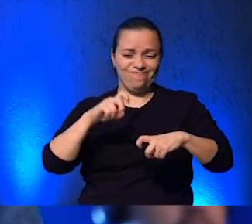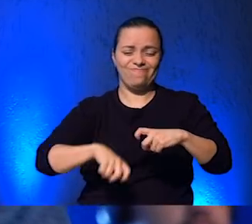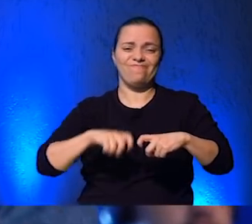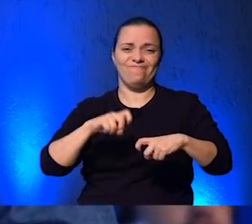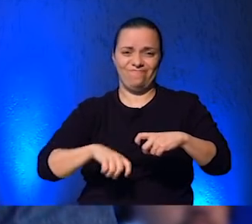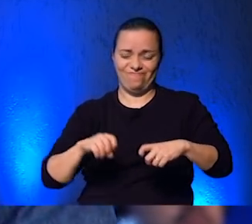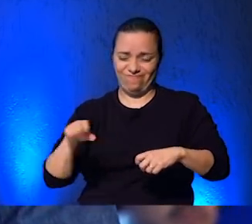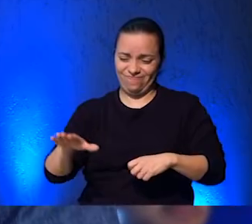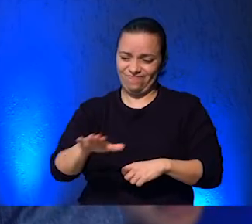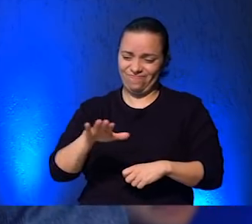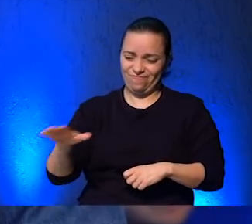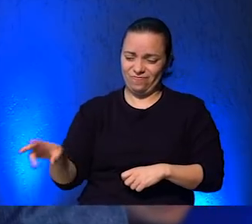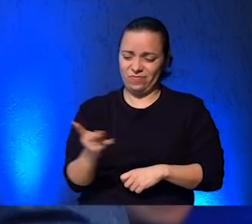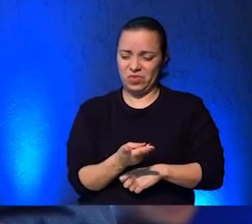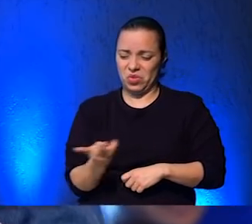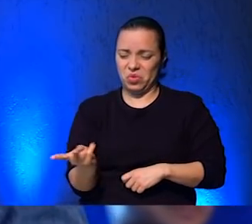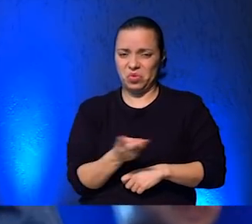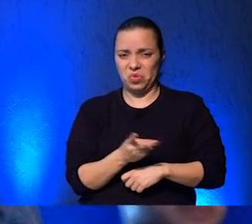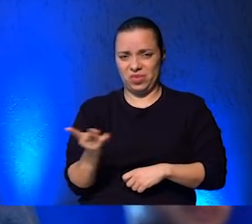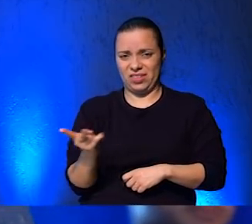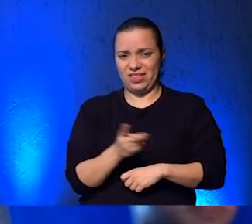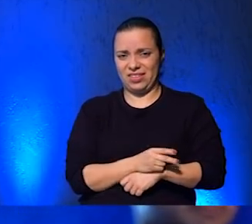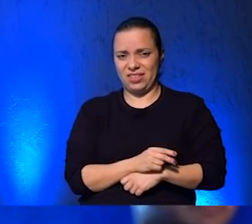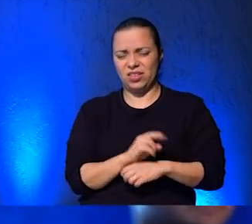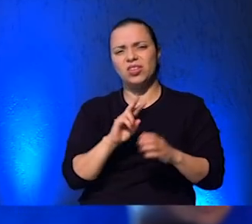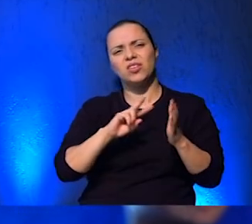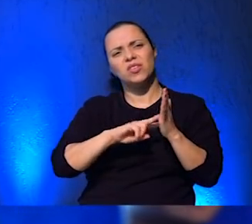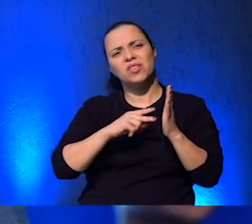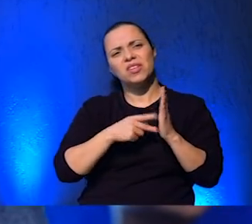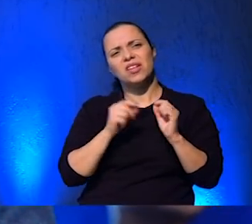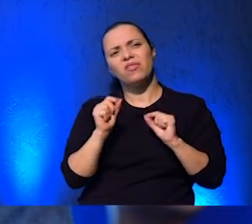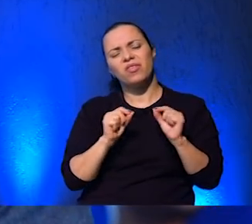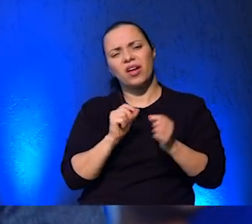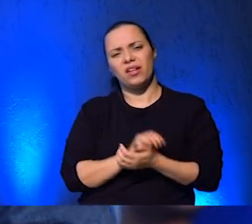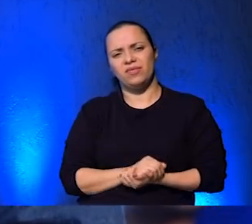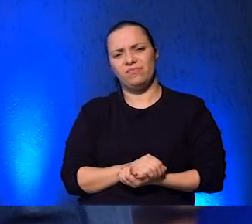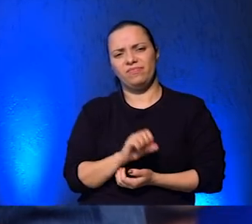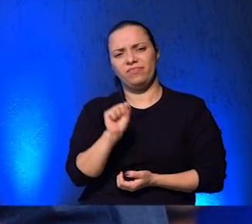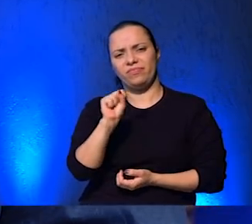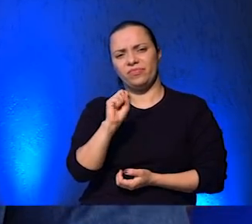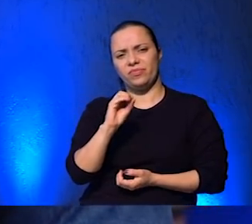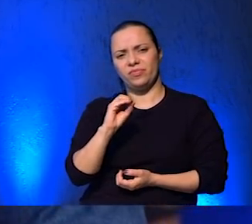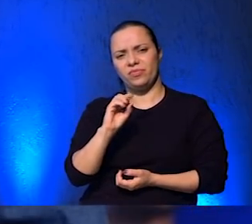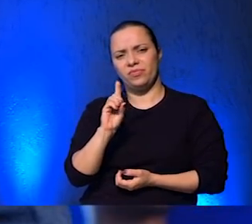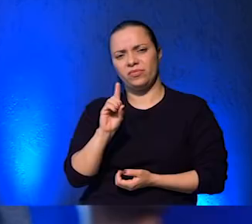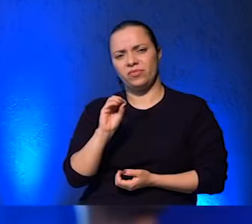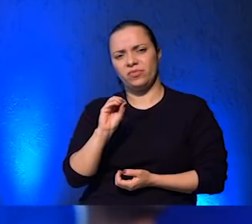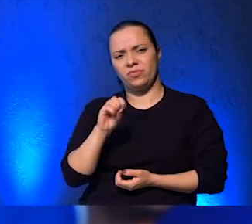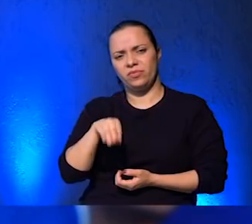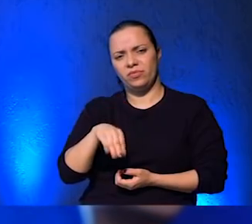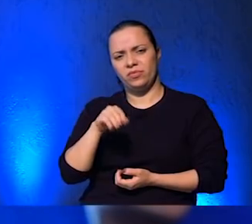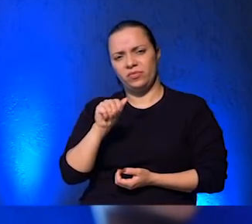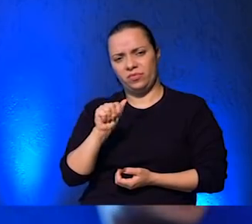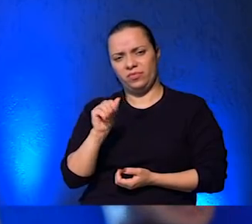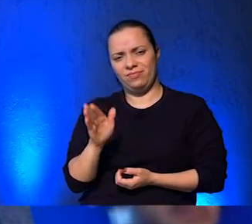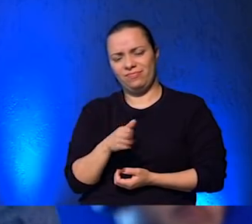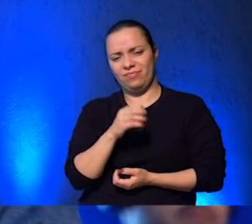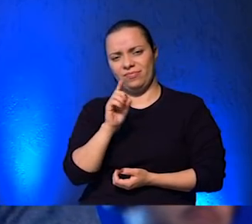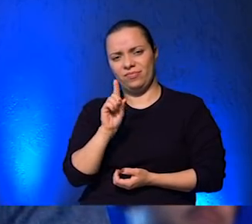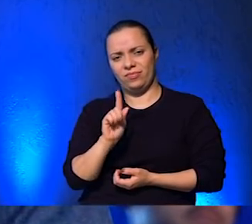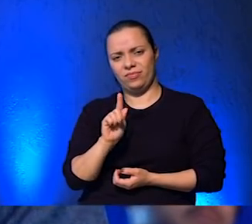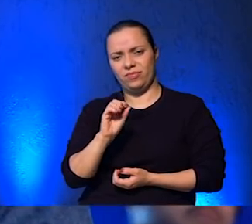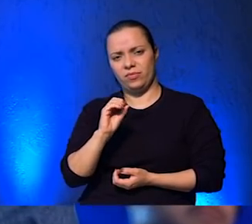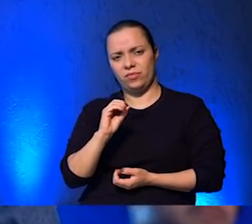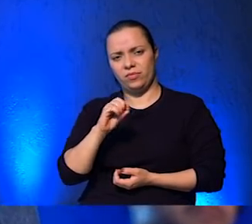cidade boa parte de uma cidade destruída por uma explosão e agora imagina o que abraão